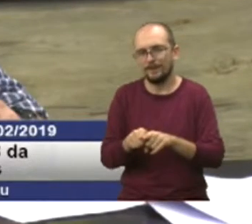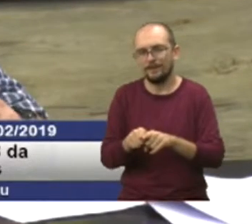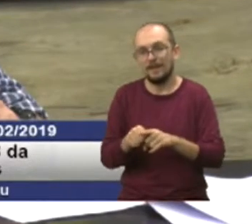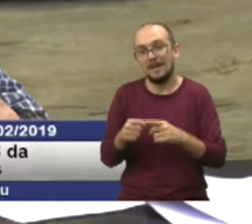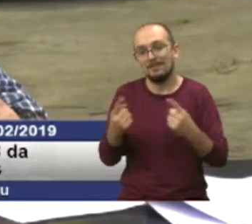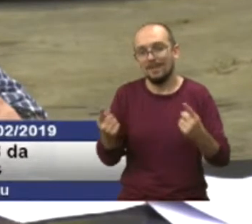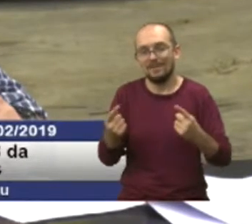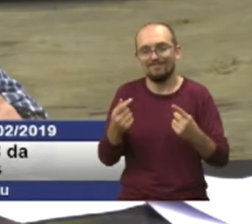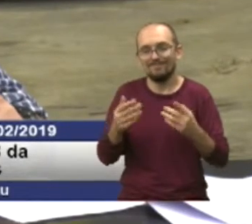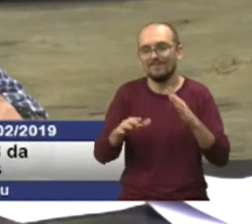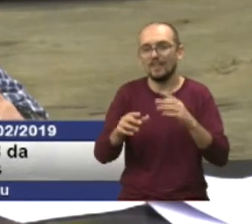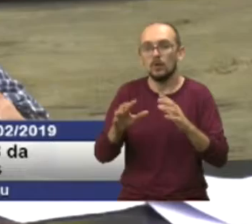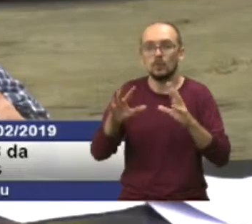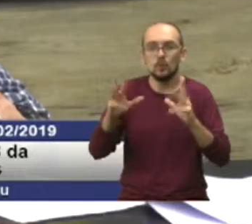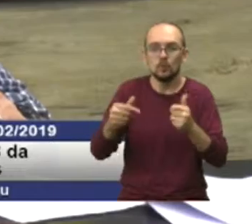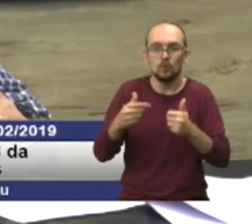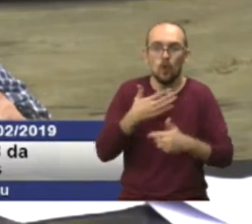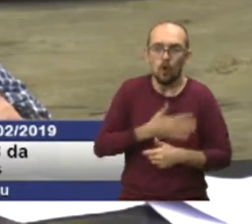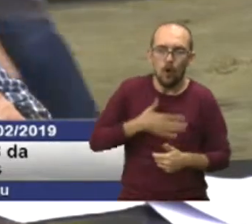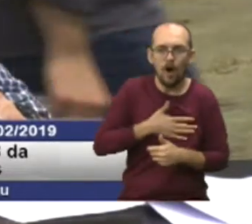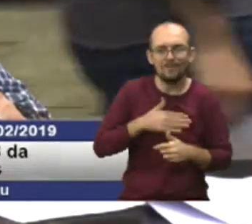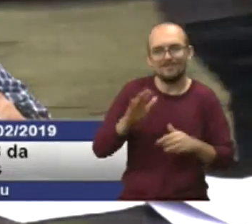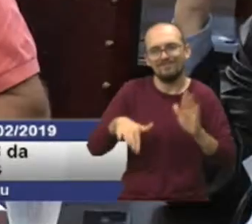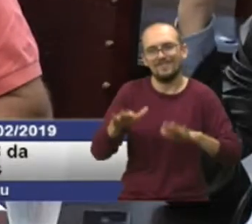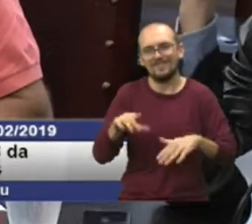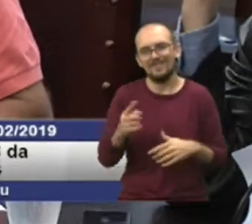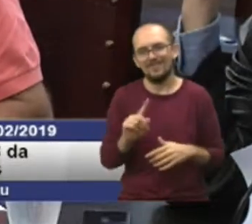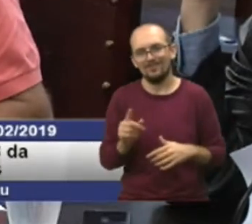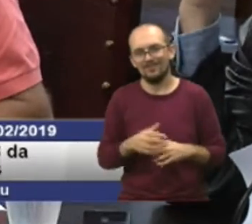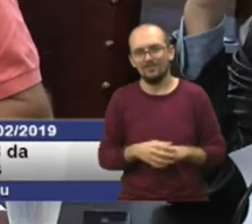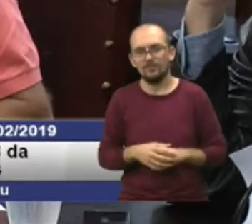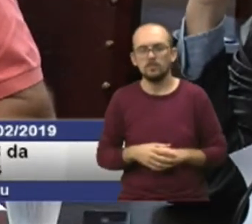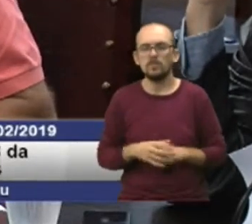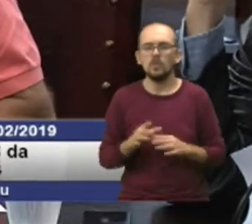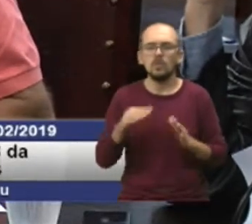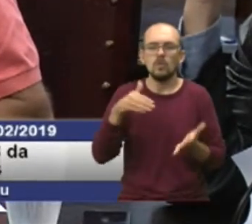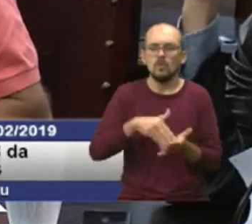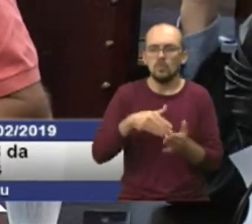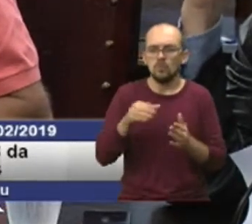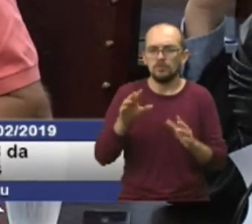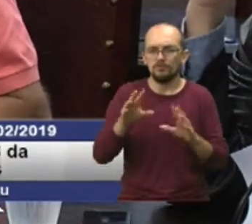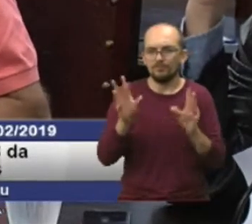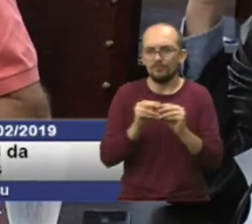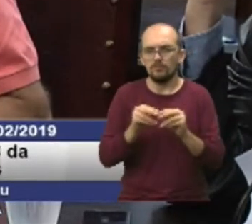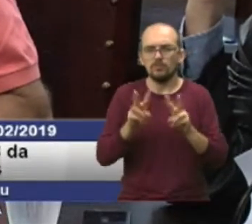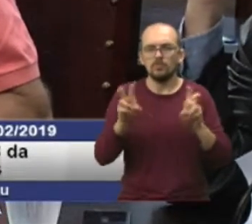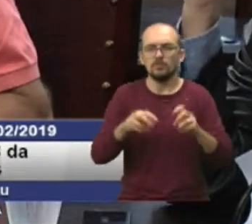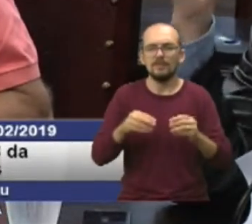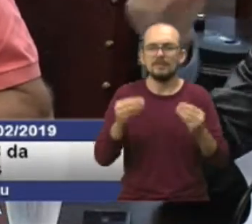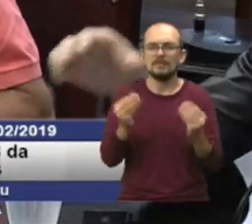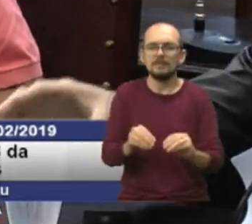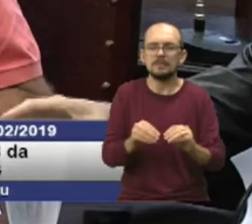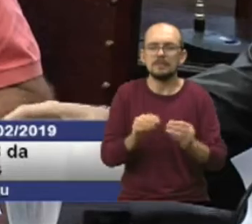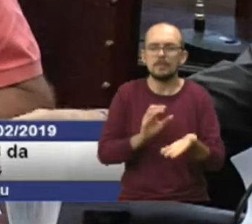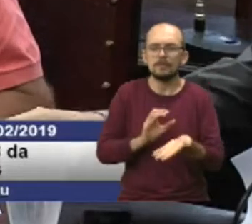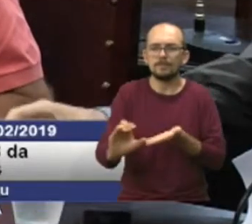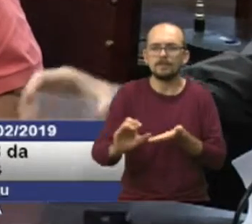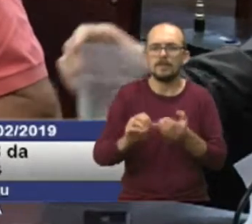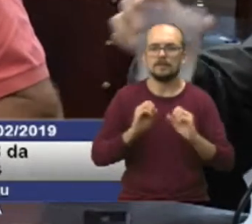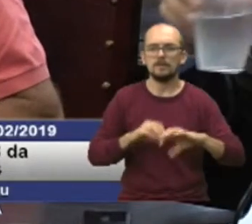podendo agradar a todos, né? Finalizando a minha parte, o último item seus aqui, aplicação do ensino, tá?